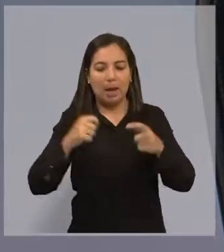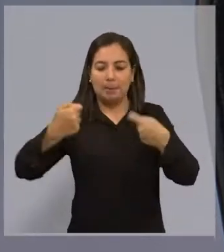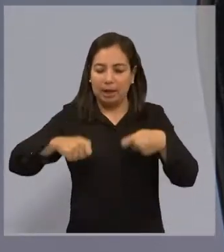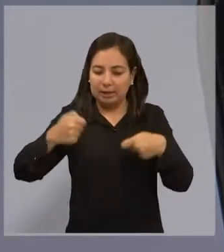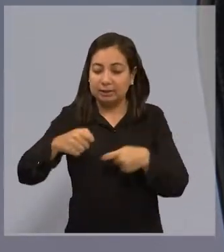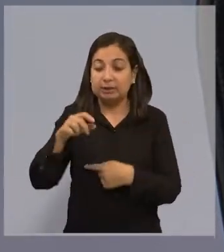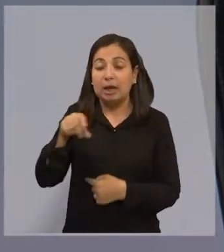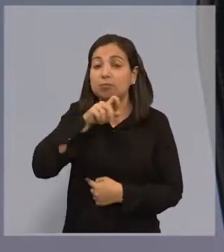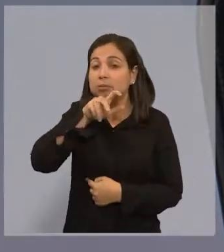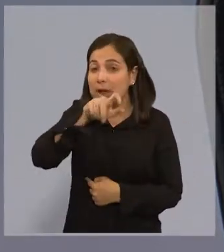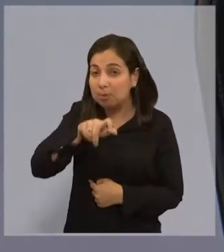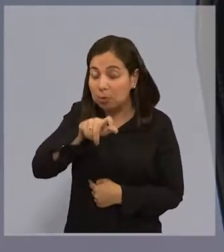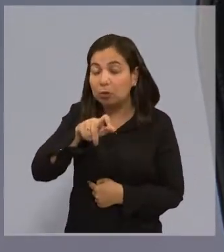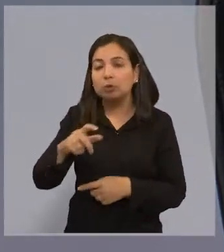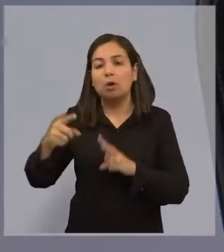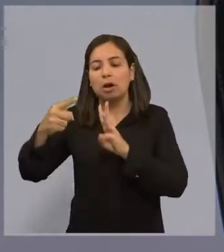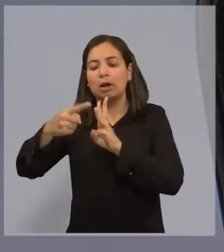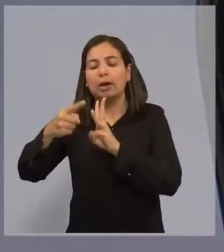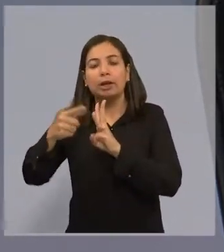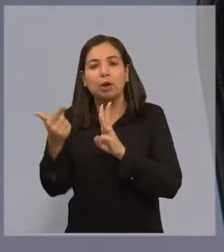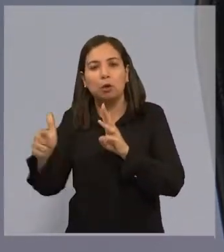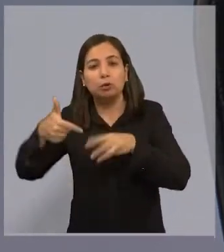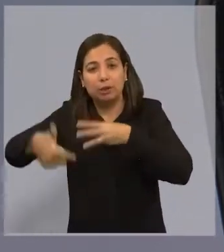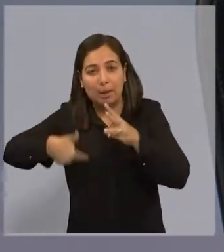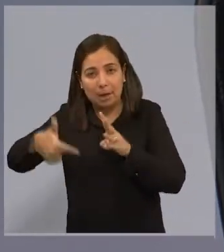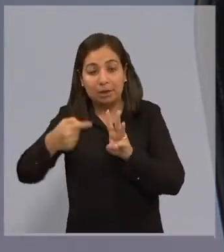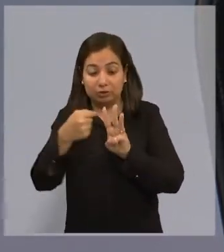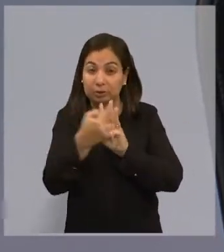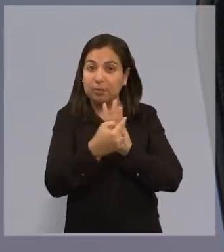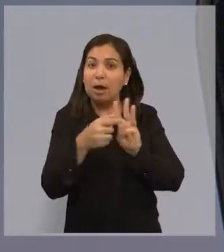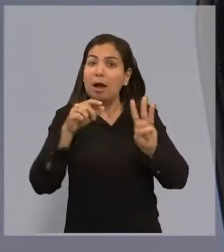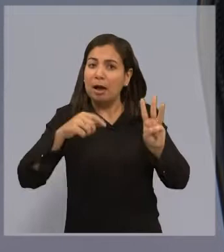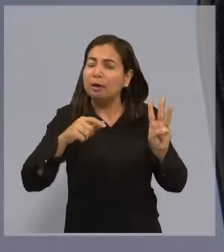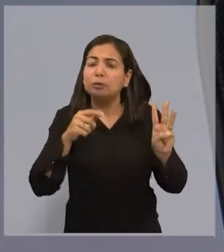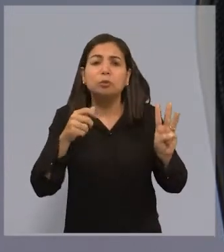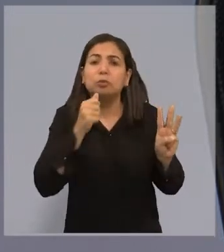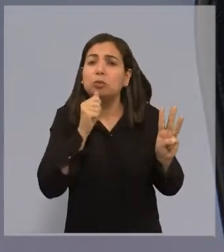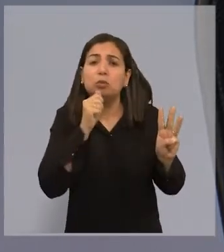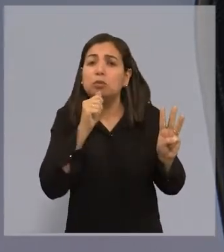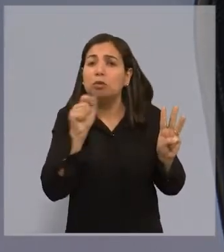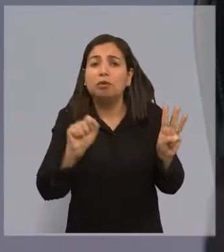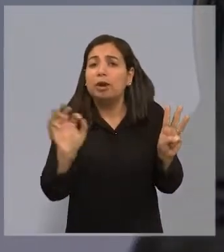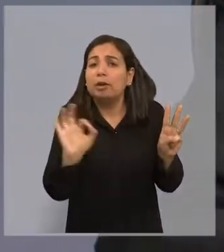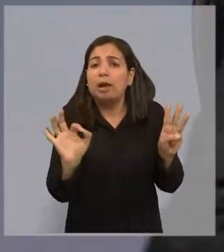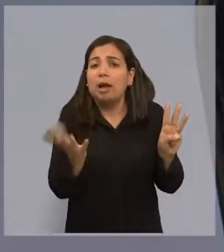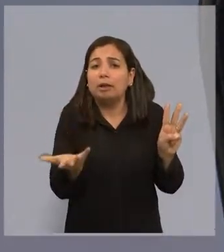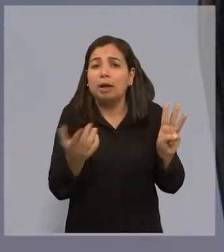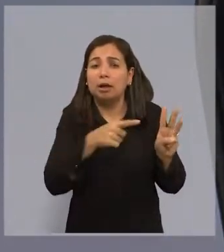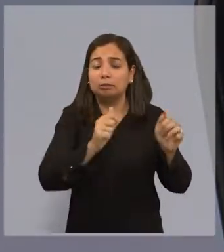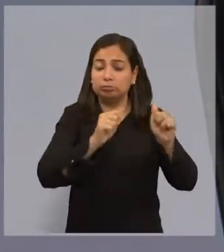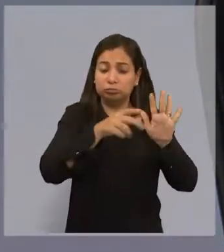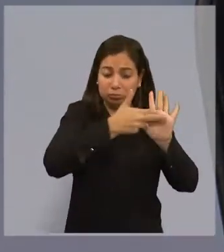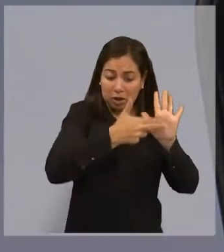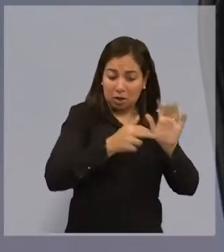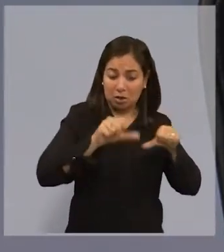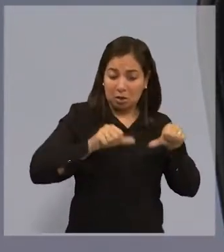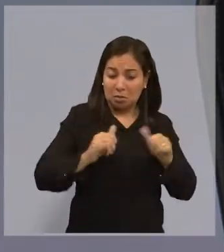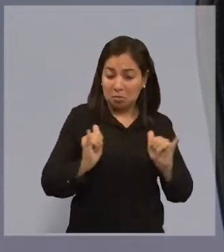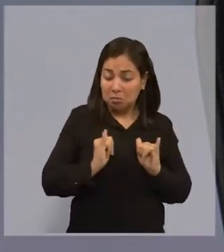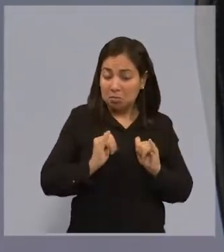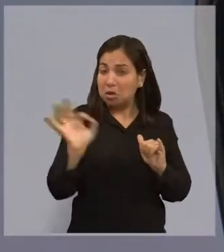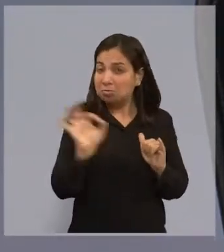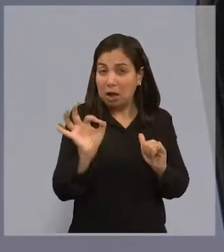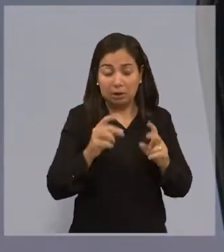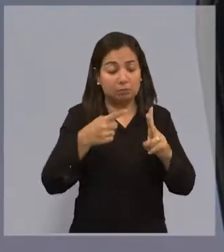reforma tributária. Pelo menos 3 reformas. O que foi que aconteceu? Não fizeram reforma da Previdência para resolver o problema, nem fizeram